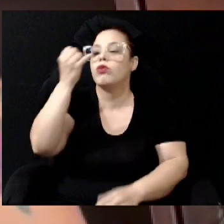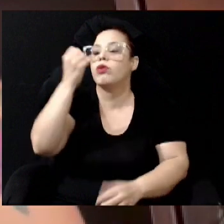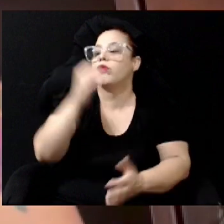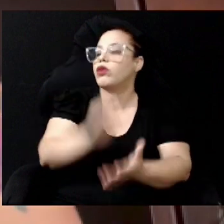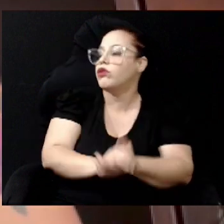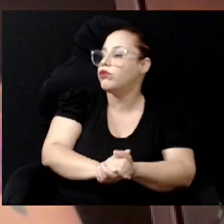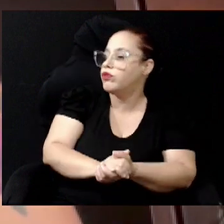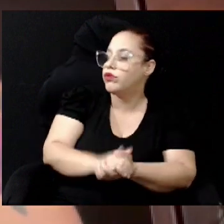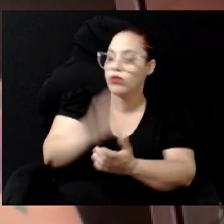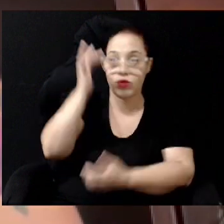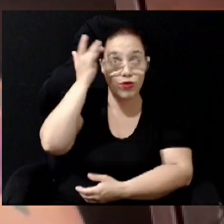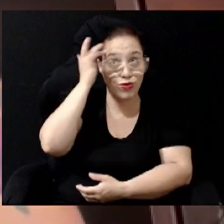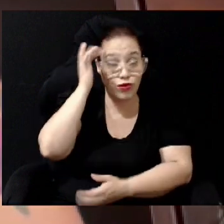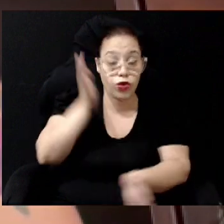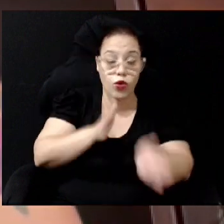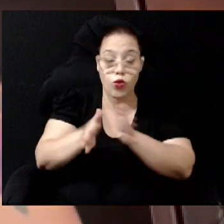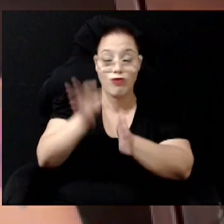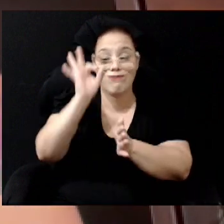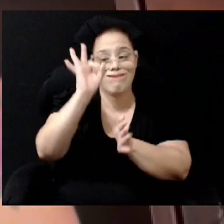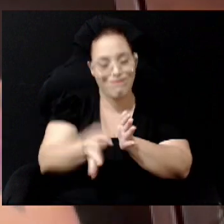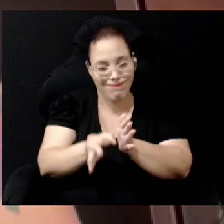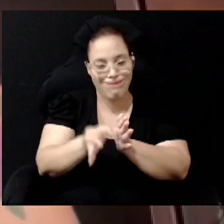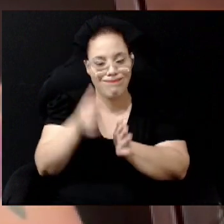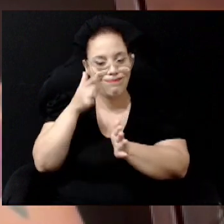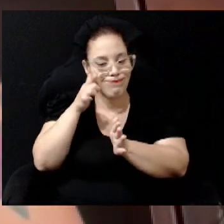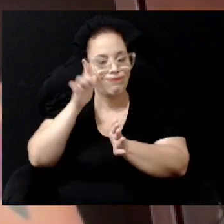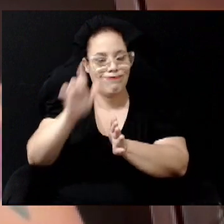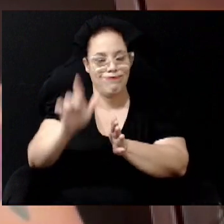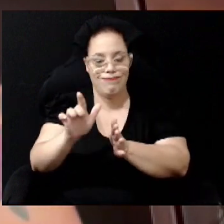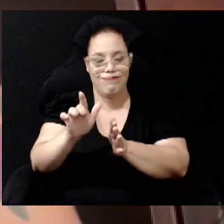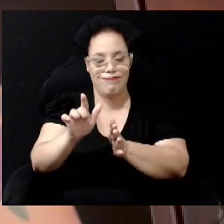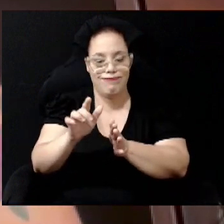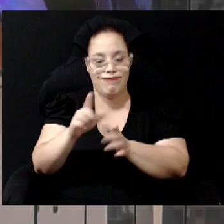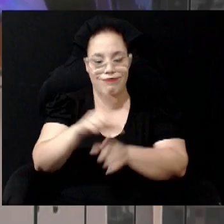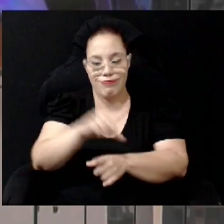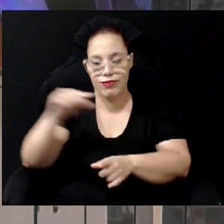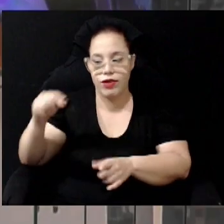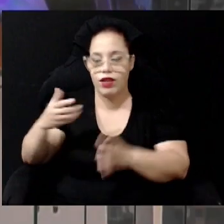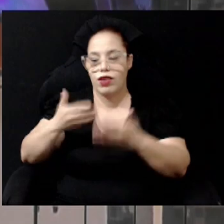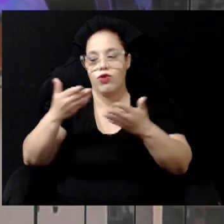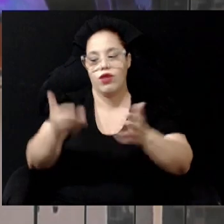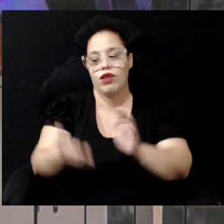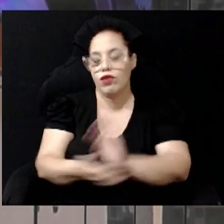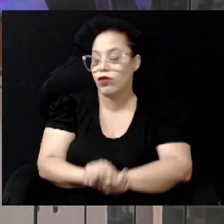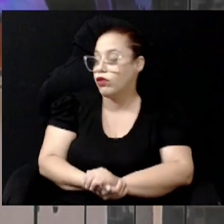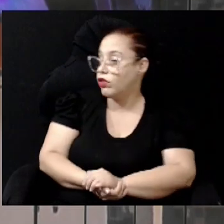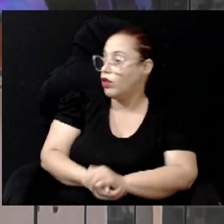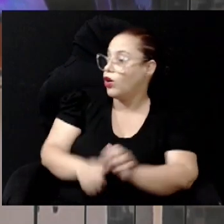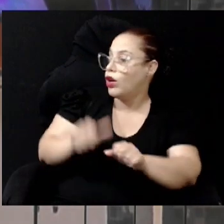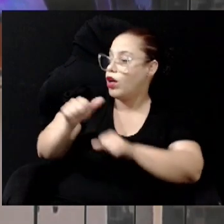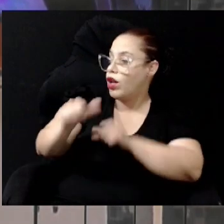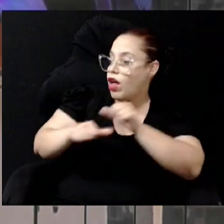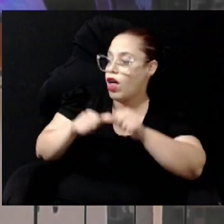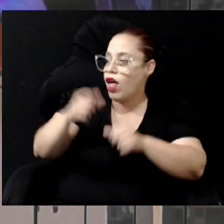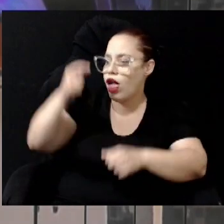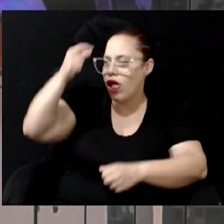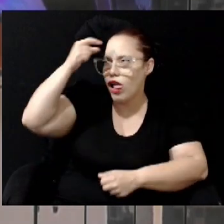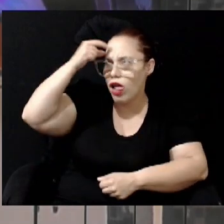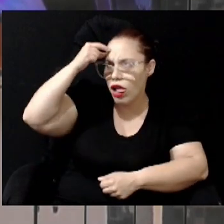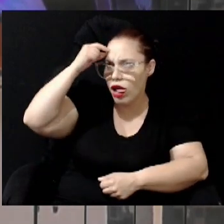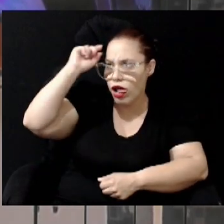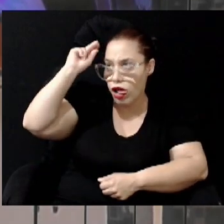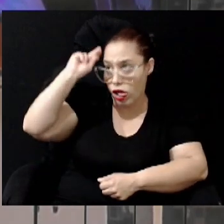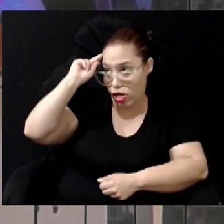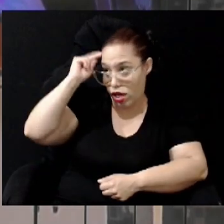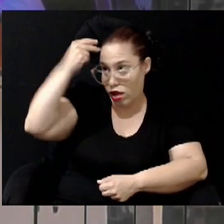ser o caminho para a gente conseguir sair dessa situação. É uma mudança de consciência a partir do modo de